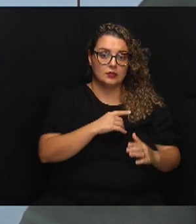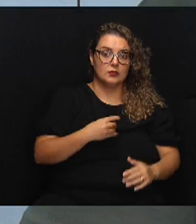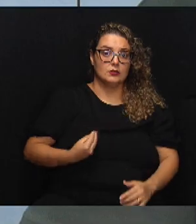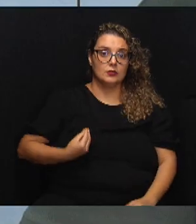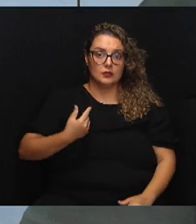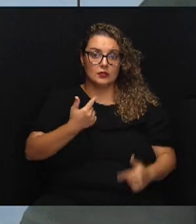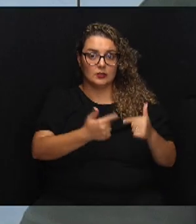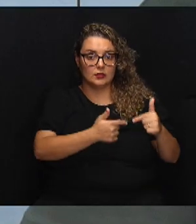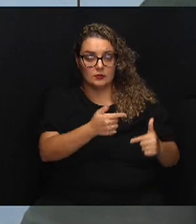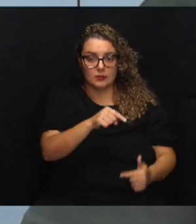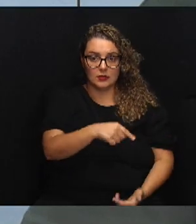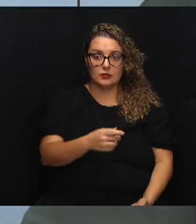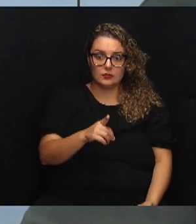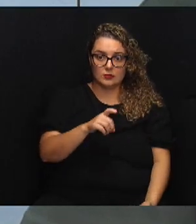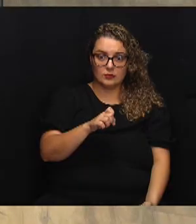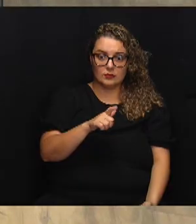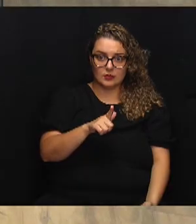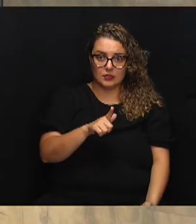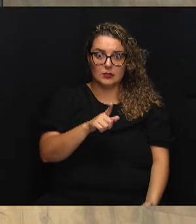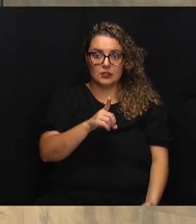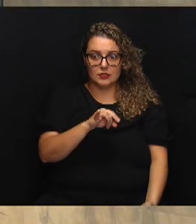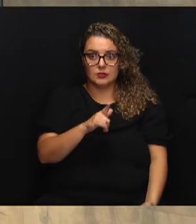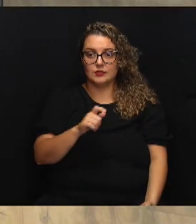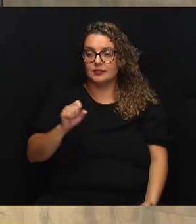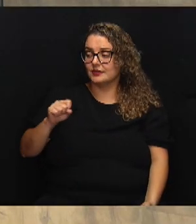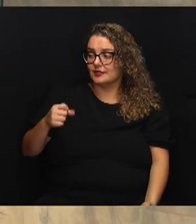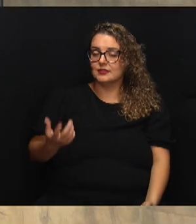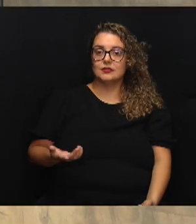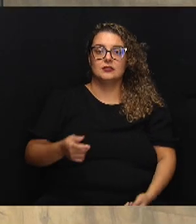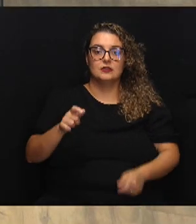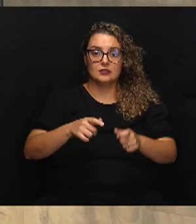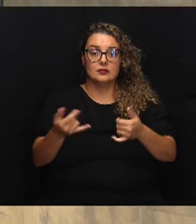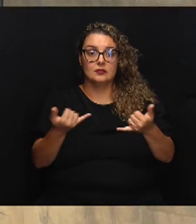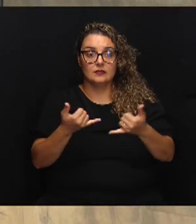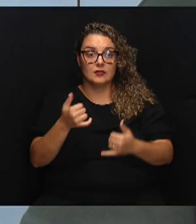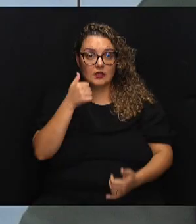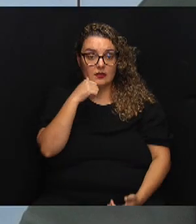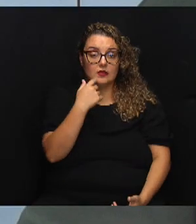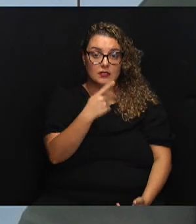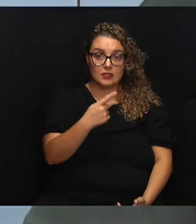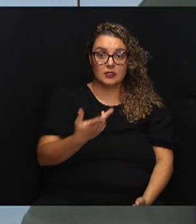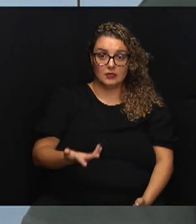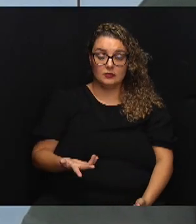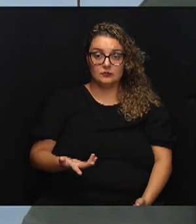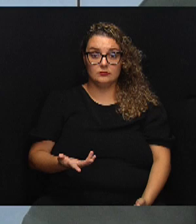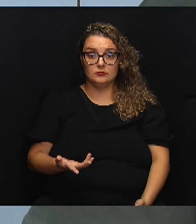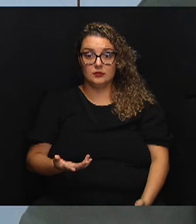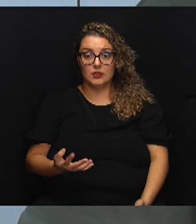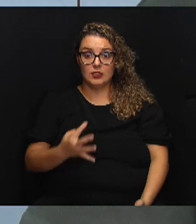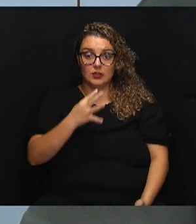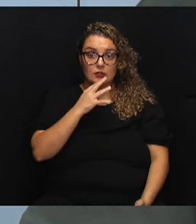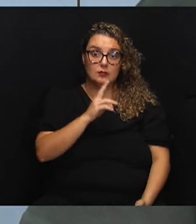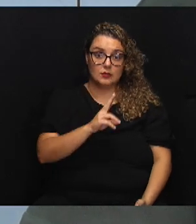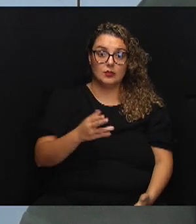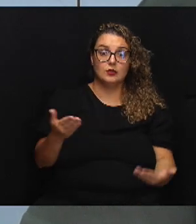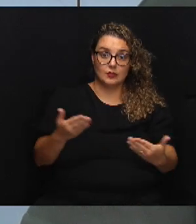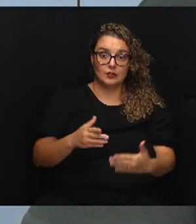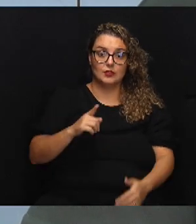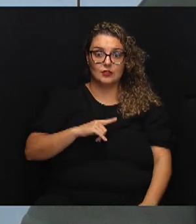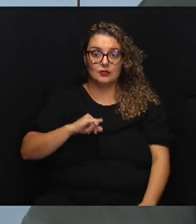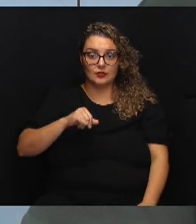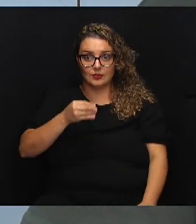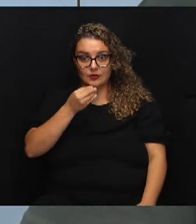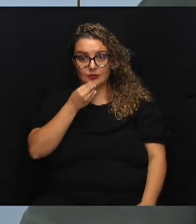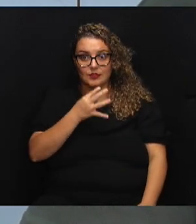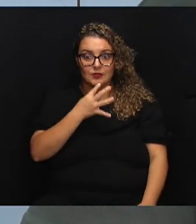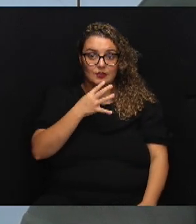no DEIC, na DIG, né, Débora? Sim. E as pessoas falavam muito dela e conhecia por nome, e hoje eu tive a oportunidade de conhecer.